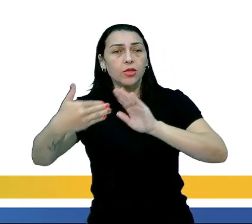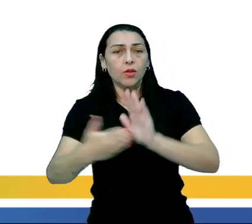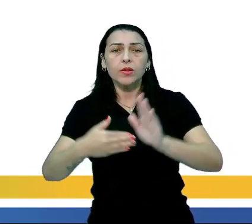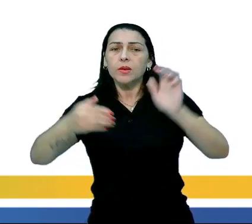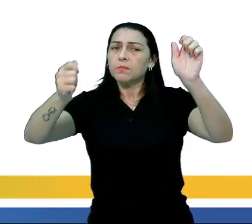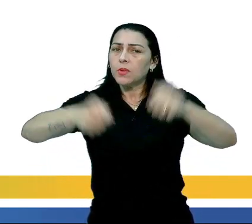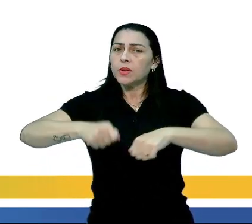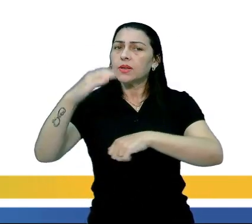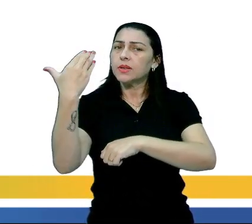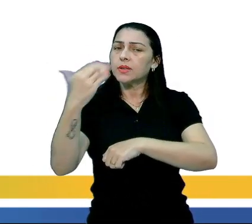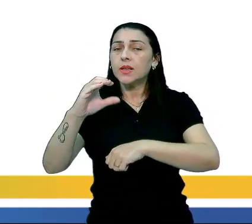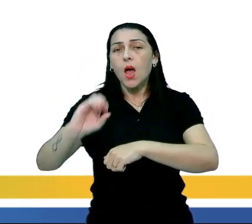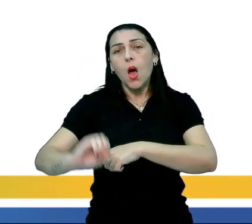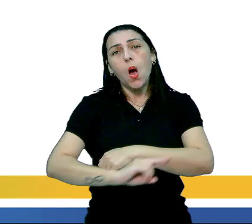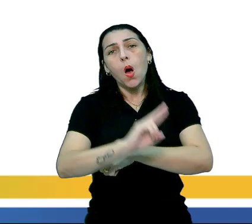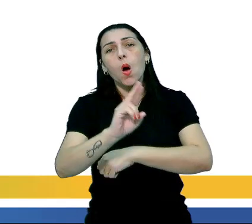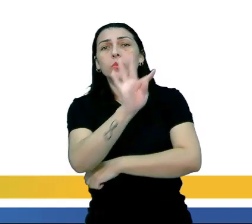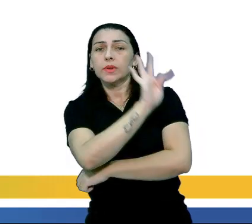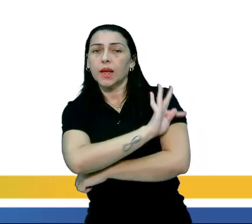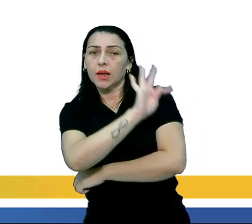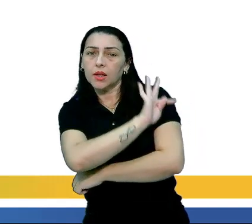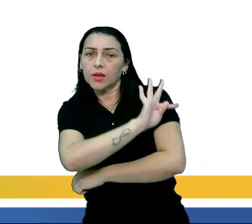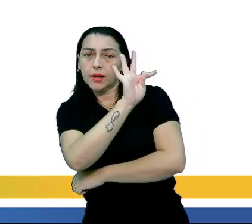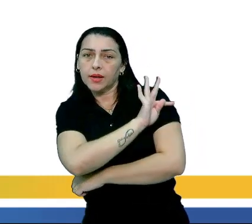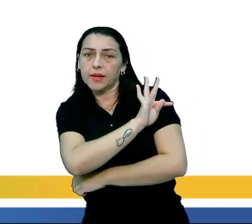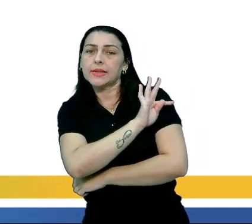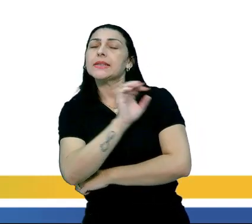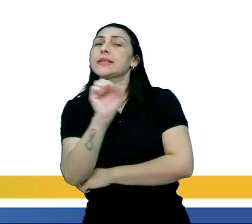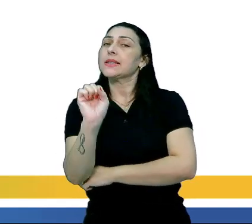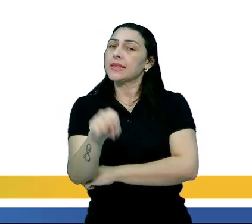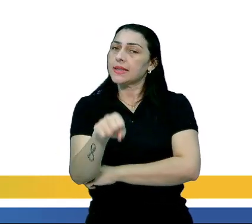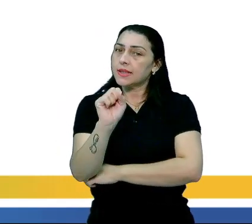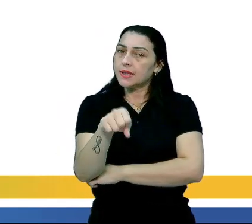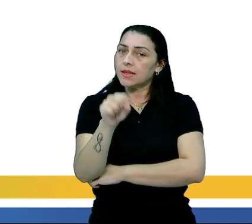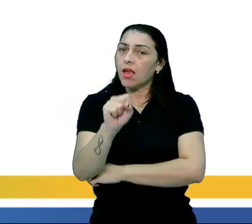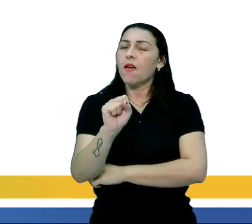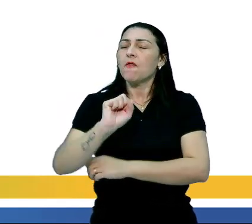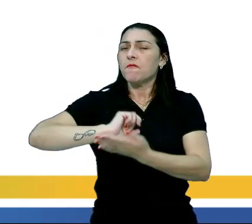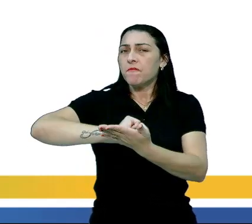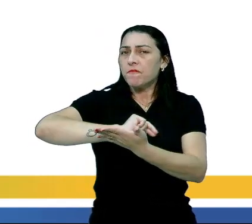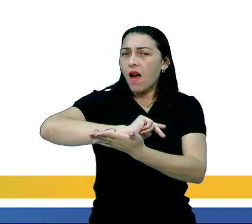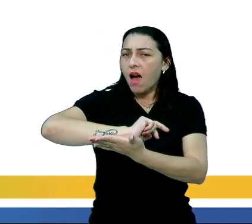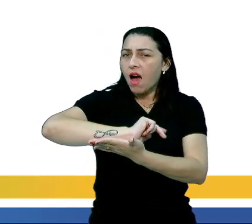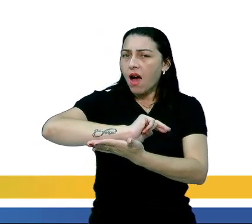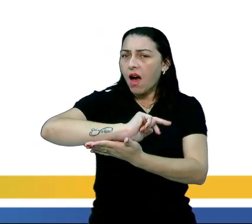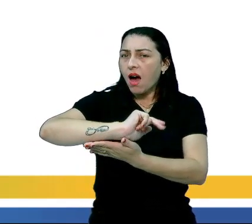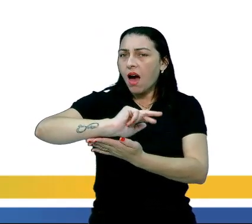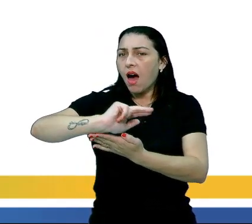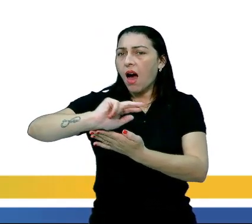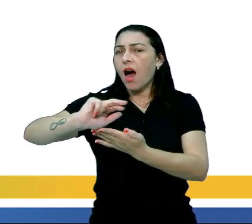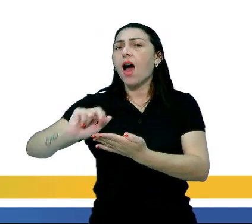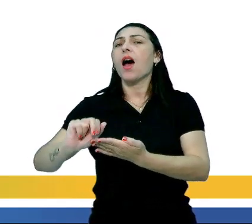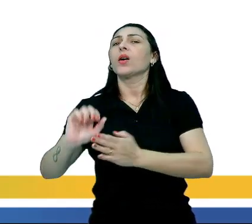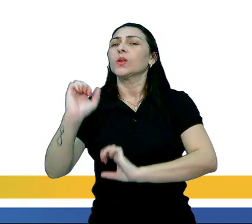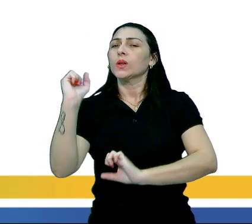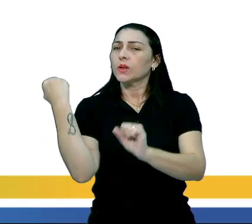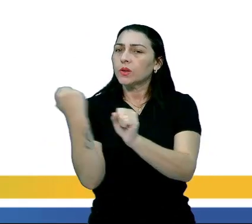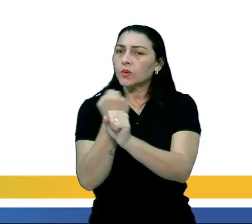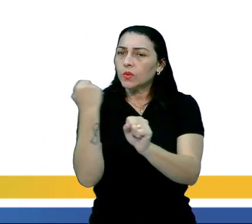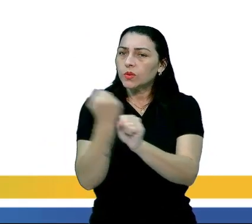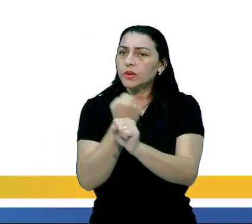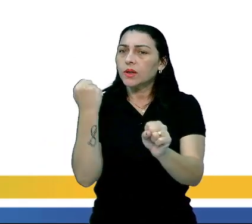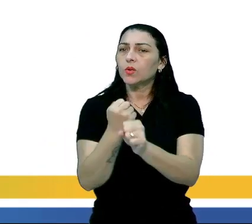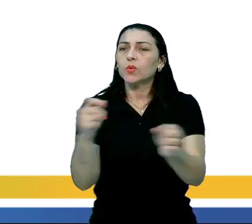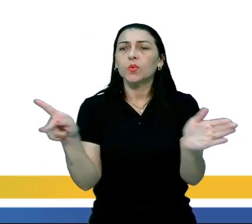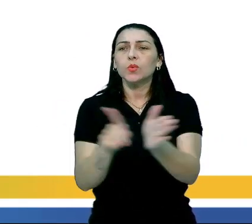as possibilidades da ciência e da técnica, e sim reencaminhar muitas delas para